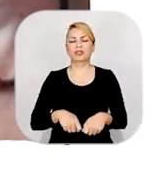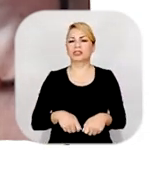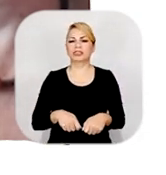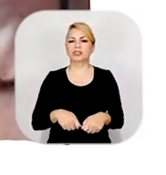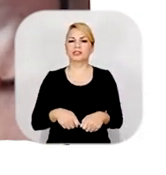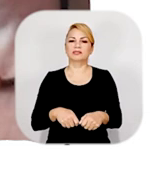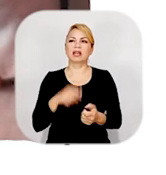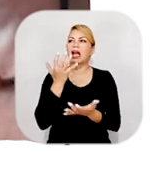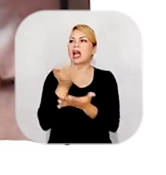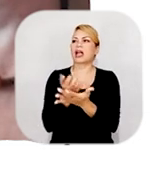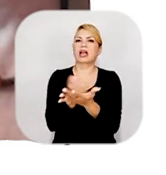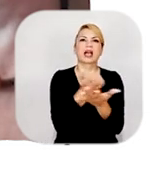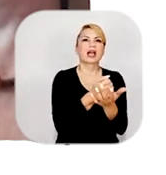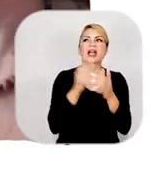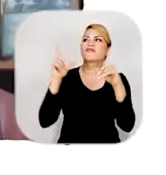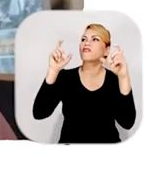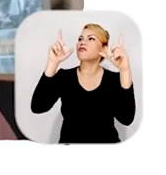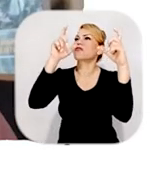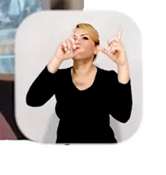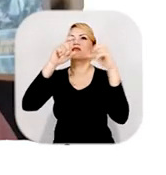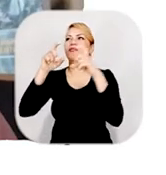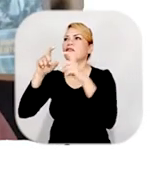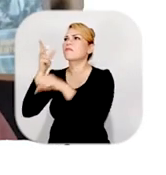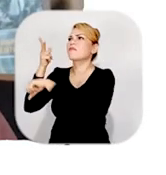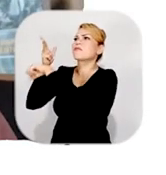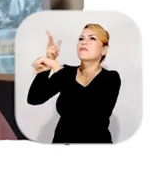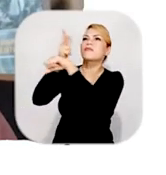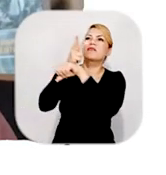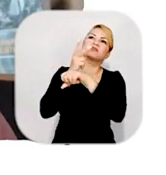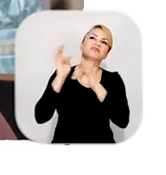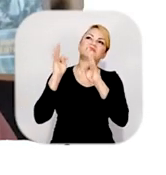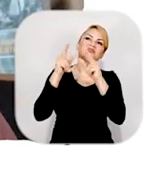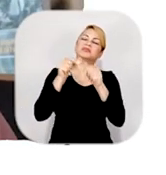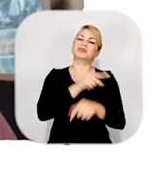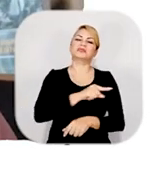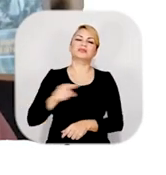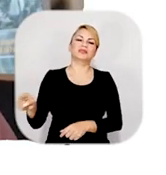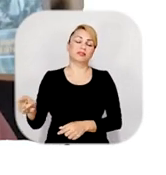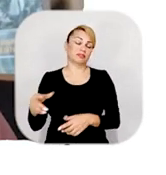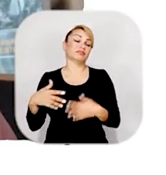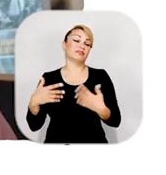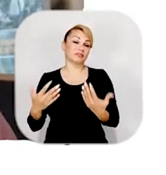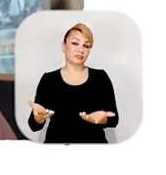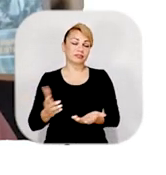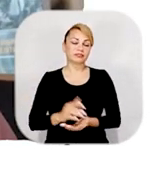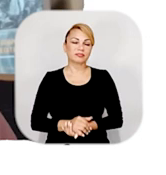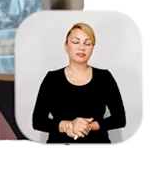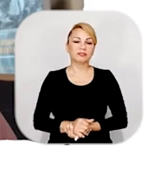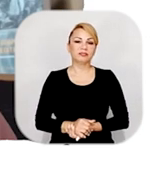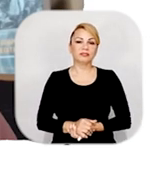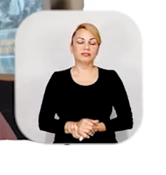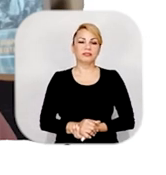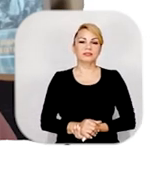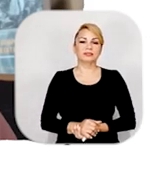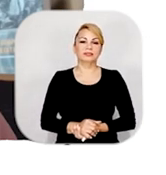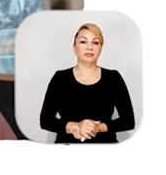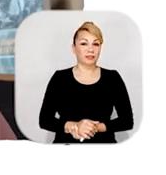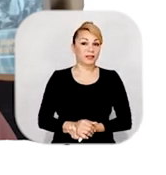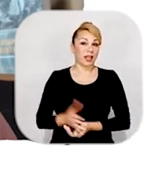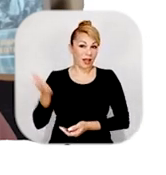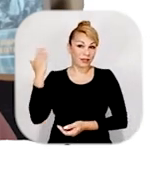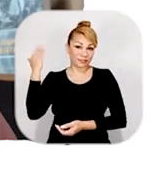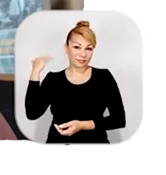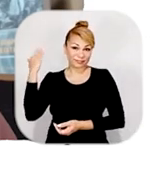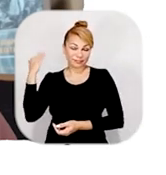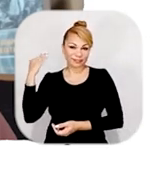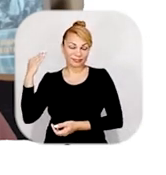horas e semanas de gravações de áudio e de vídeo. Agora, no tempo de Snetlag,